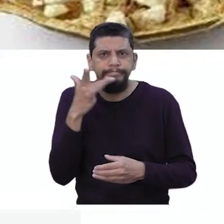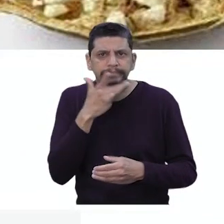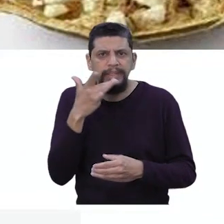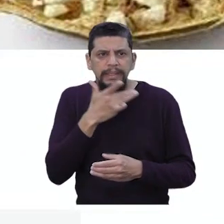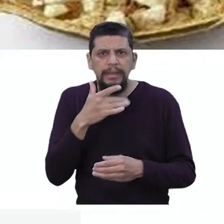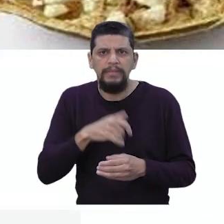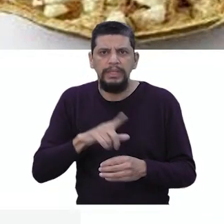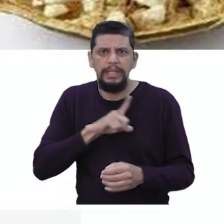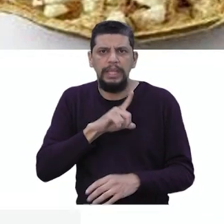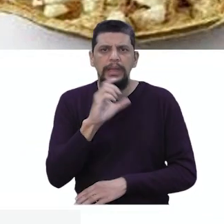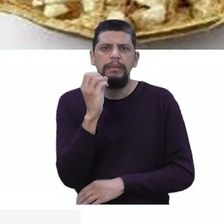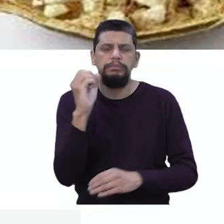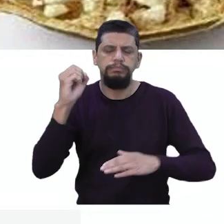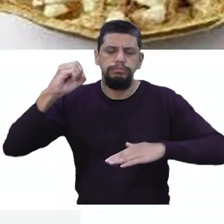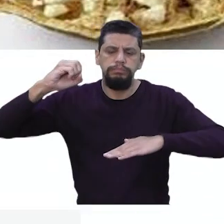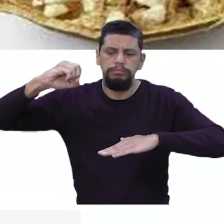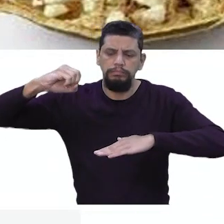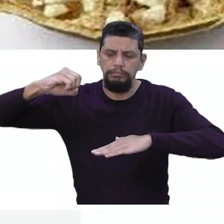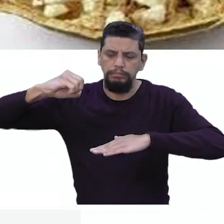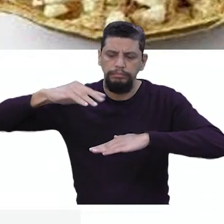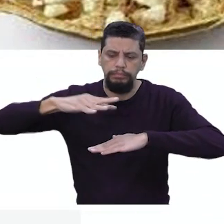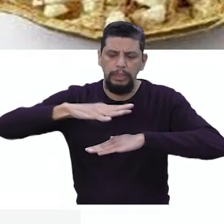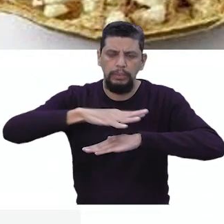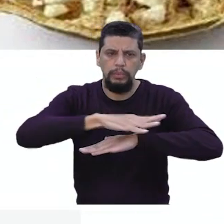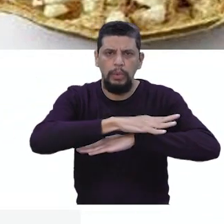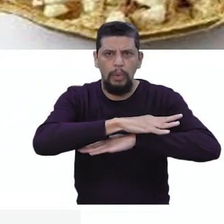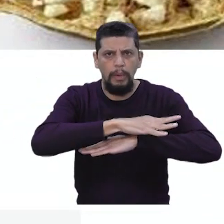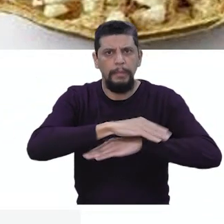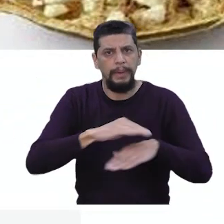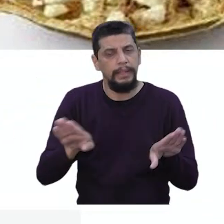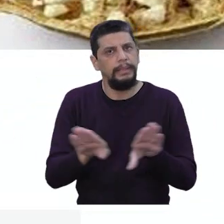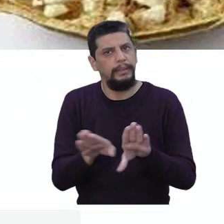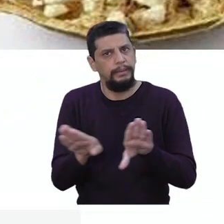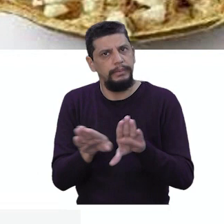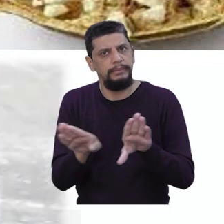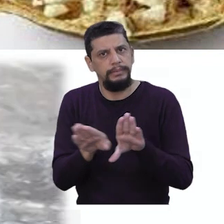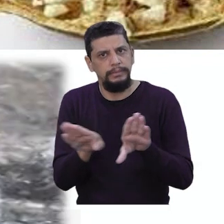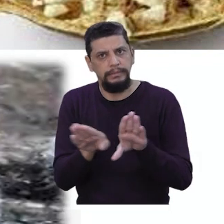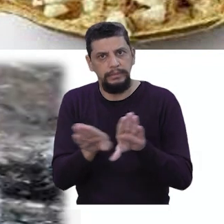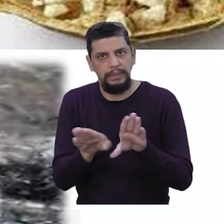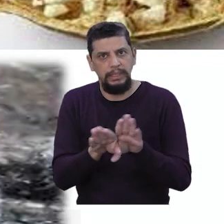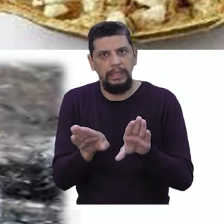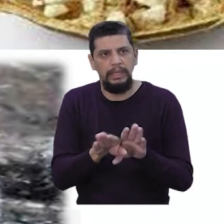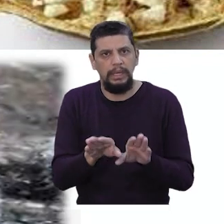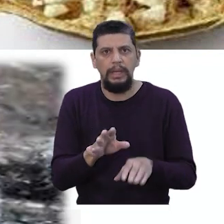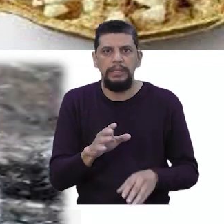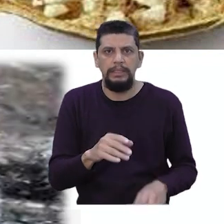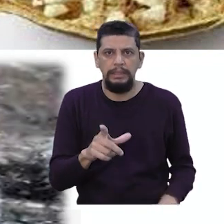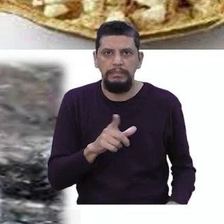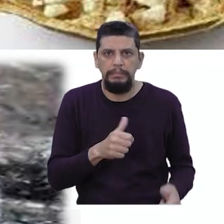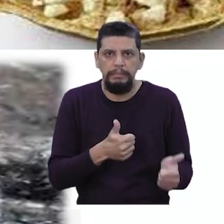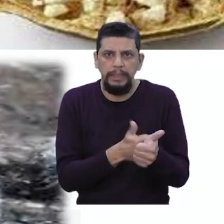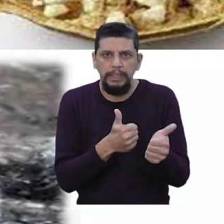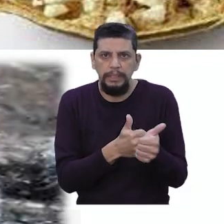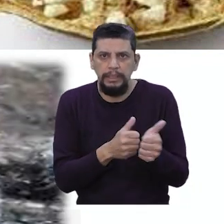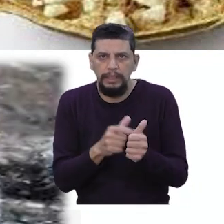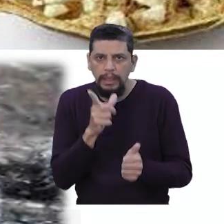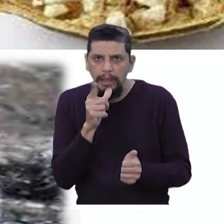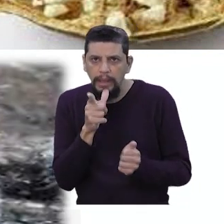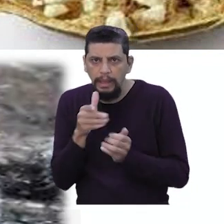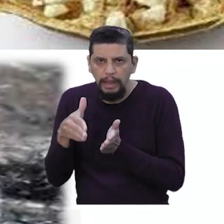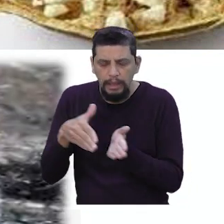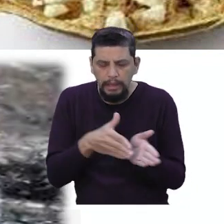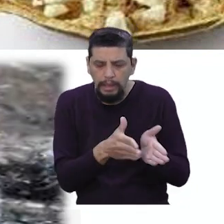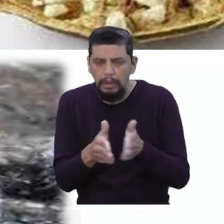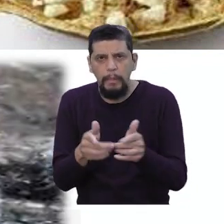dá uma sombra enorme no chão e, além disso tudo, ainda dá água. Por que que você